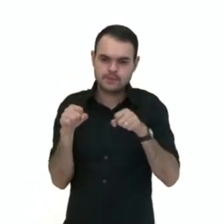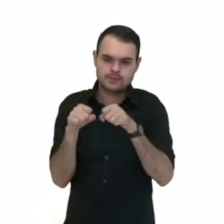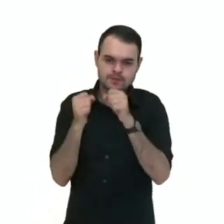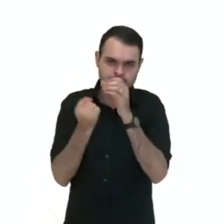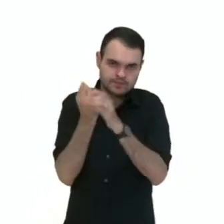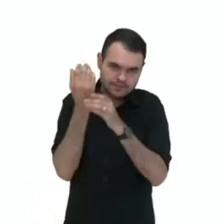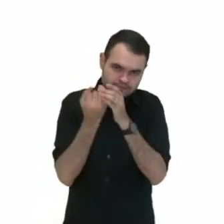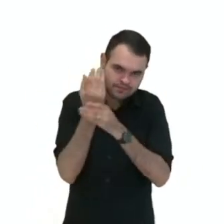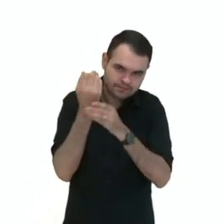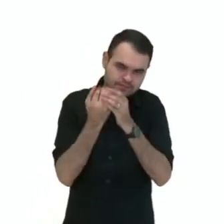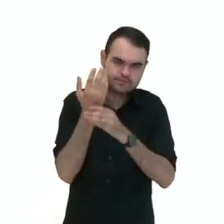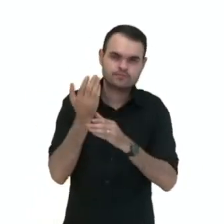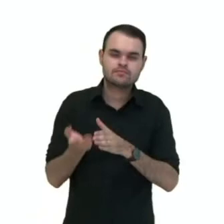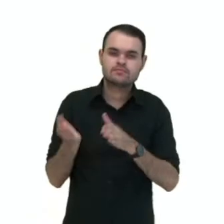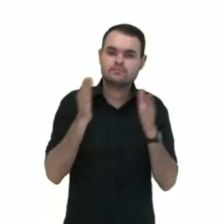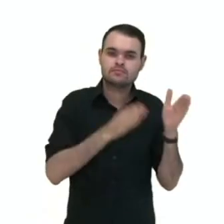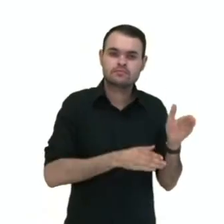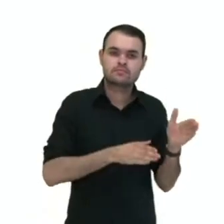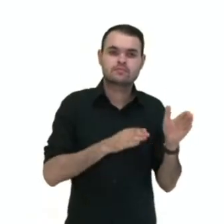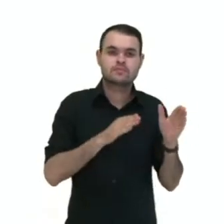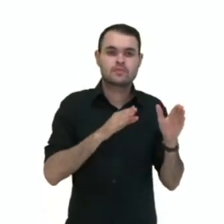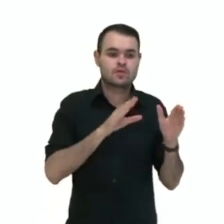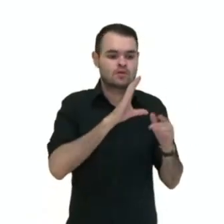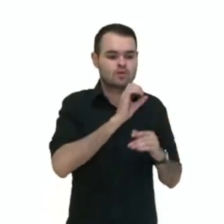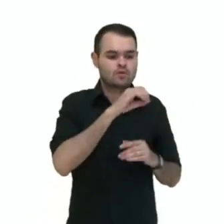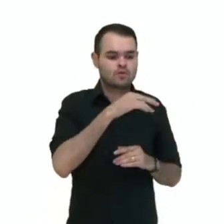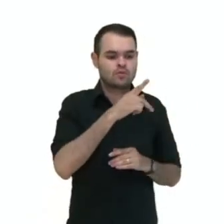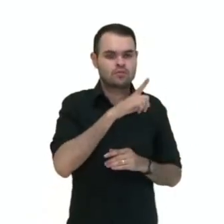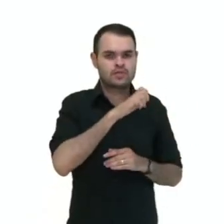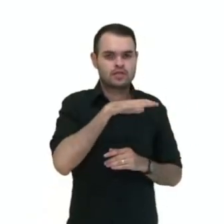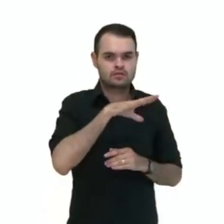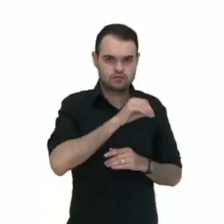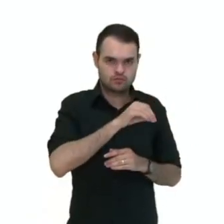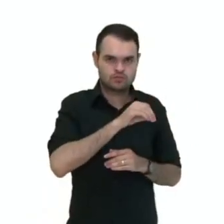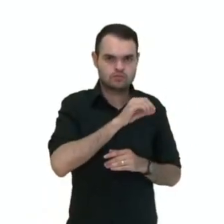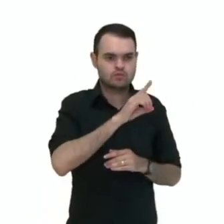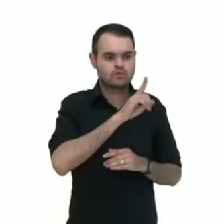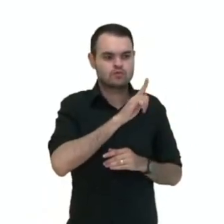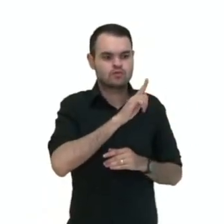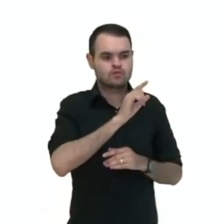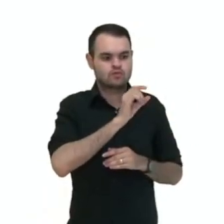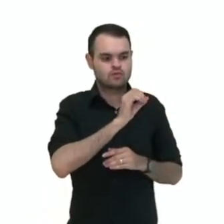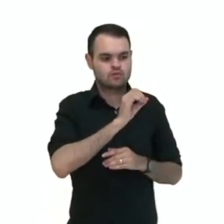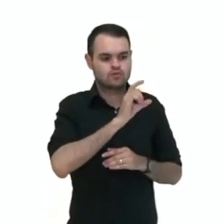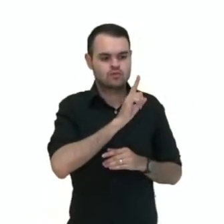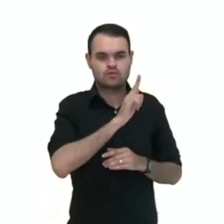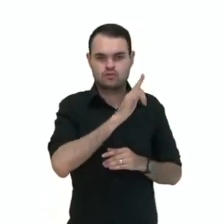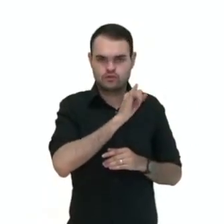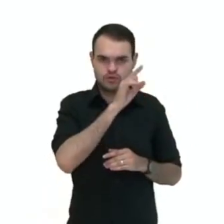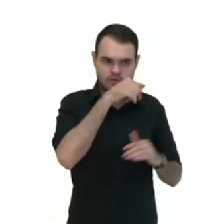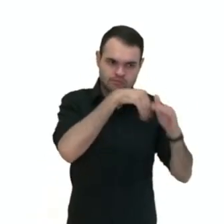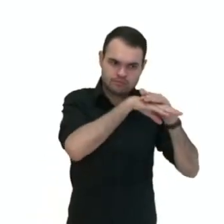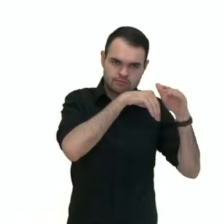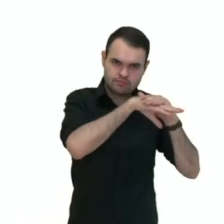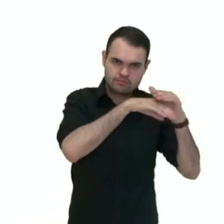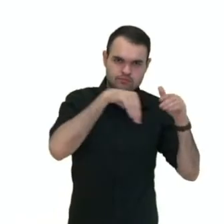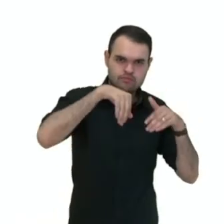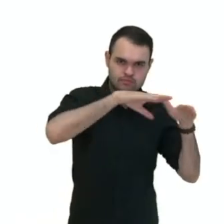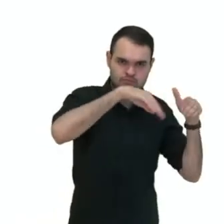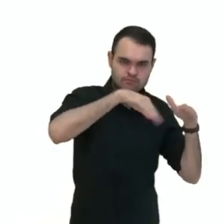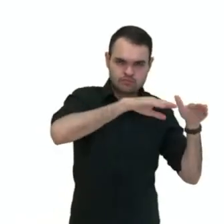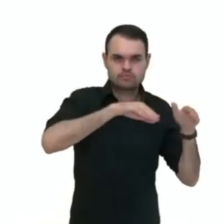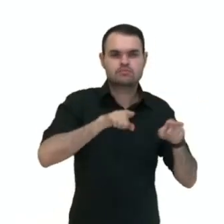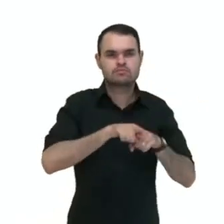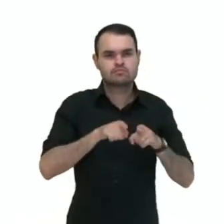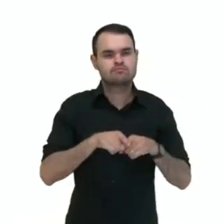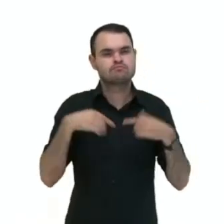síntese das proteínas. E o complexo de Golgi, né, transporte e armazenamento também destas substâncias.